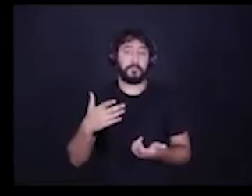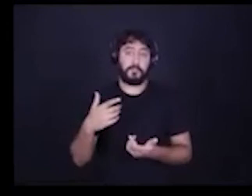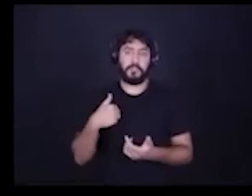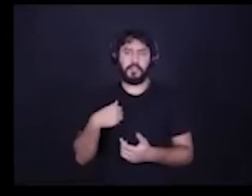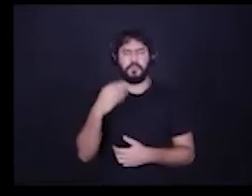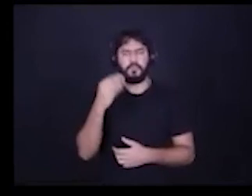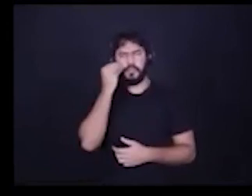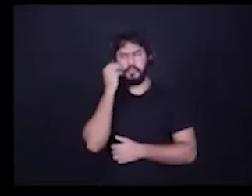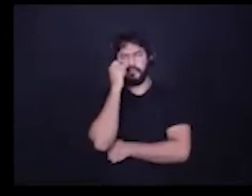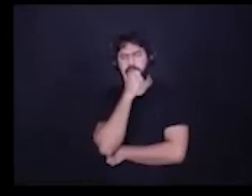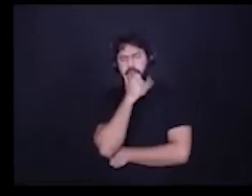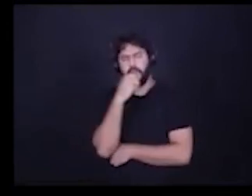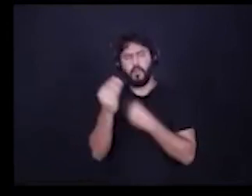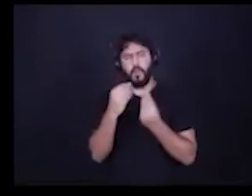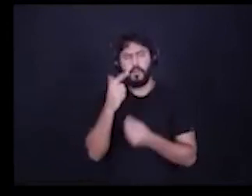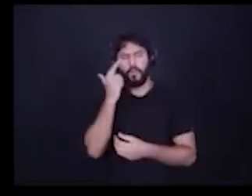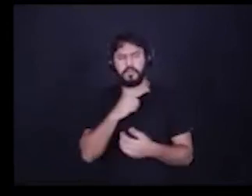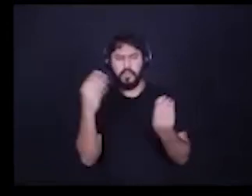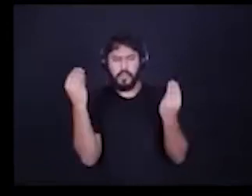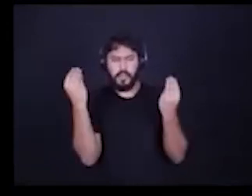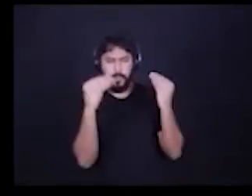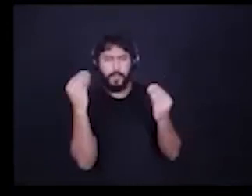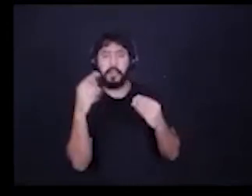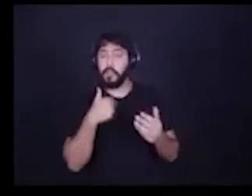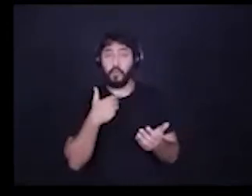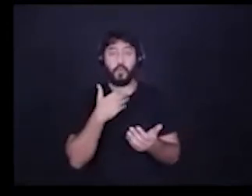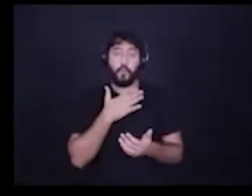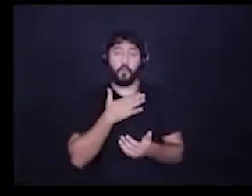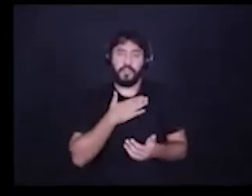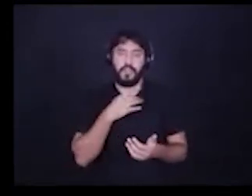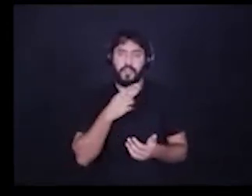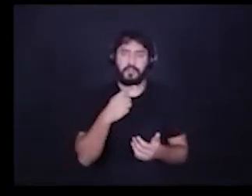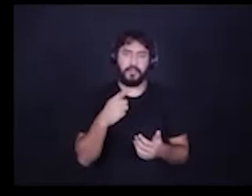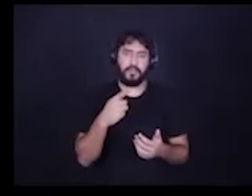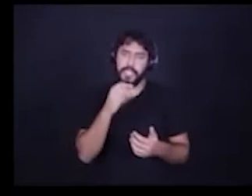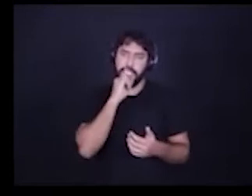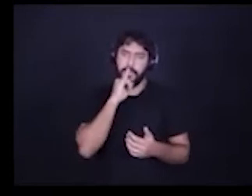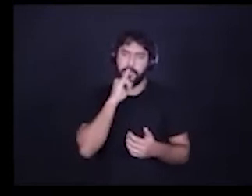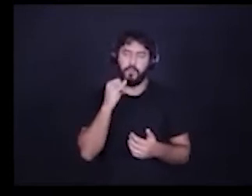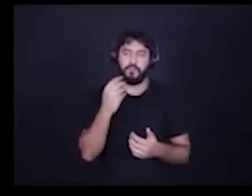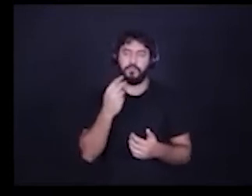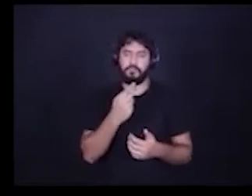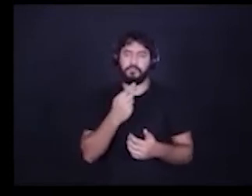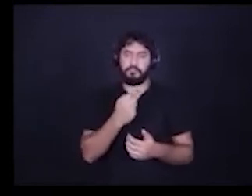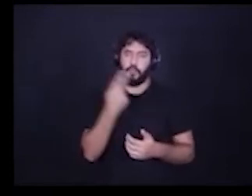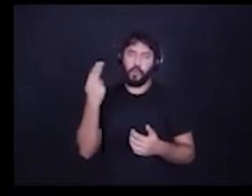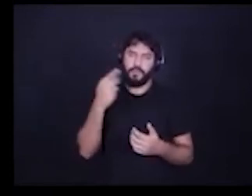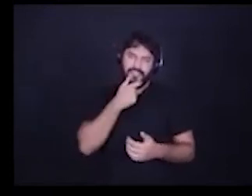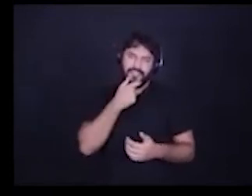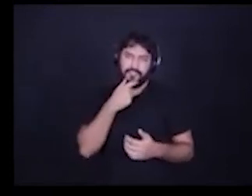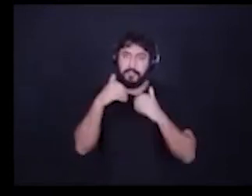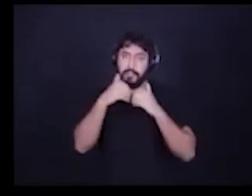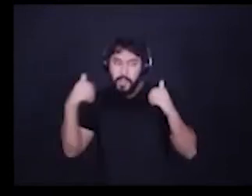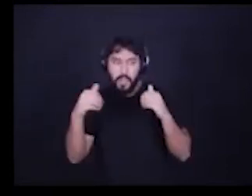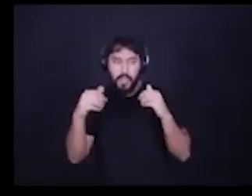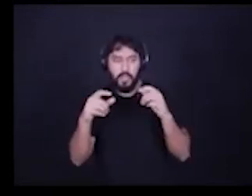eu conseguia dispor, e eu gostava desde o início dessa coisa do My Name Is, eu sou separados, um de cada lado, um pouco